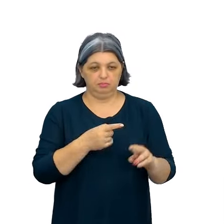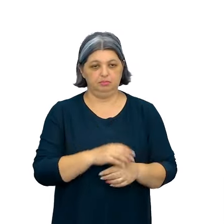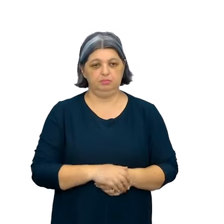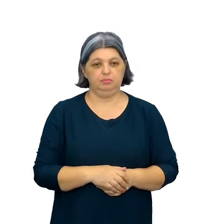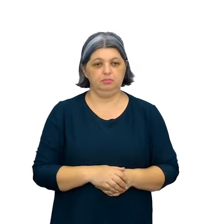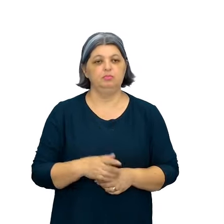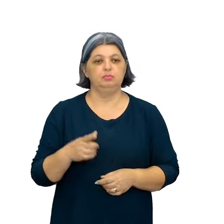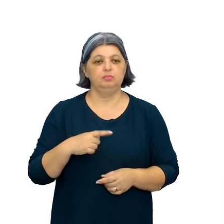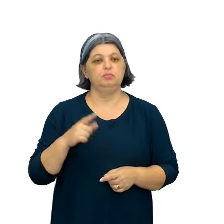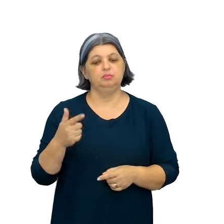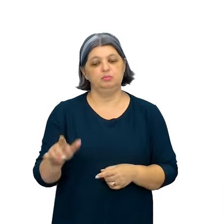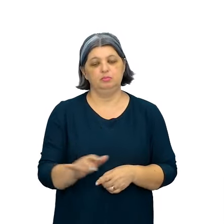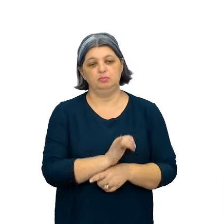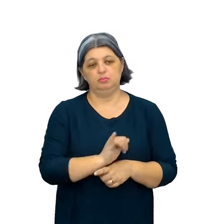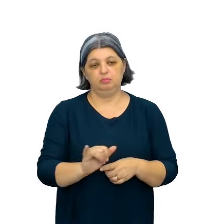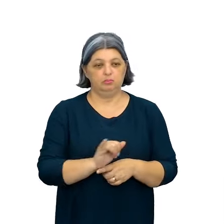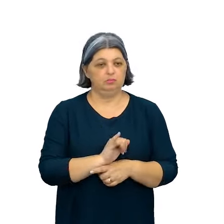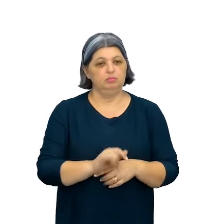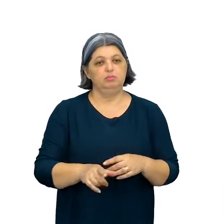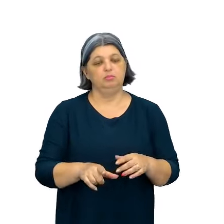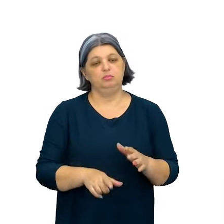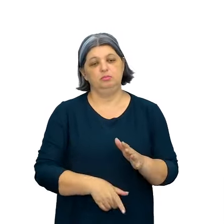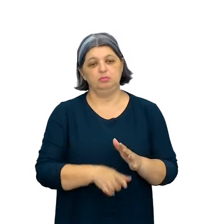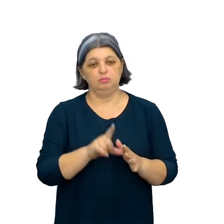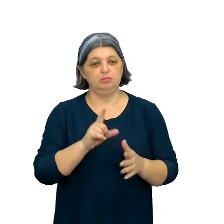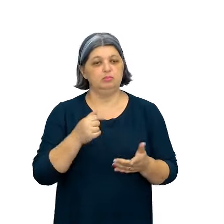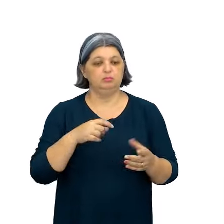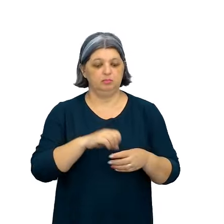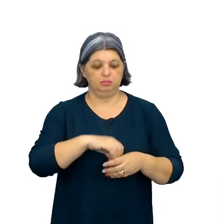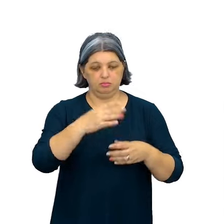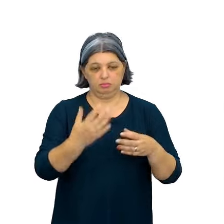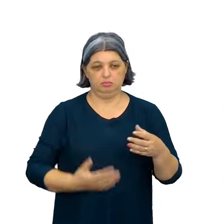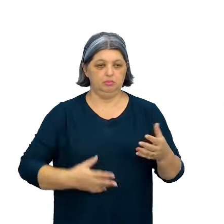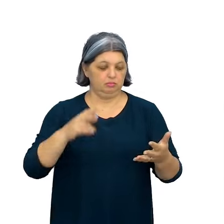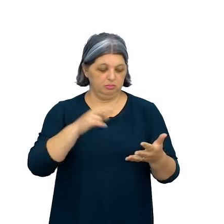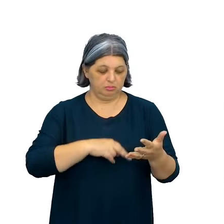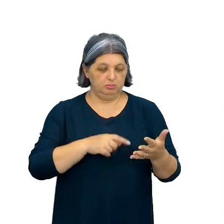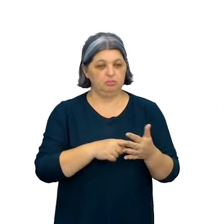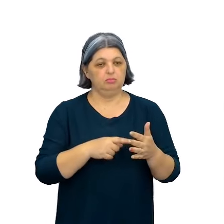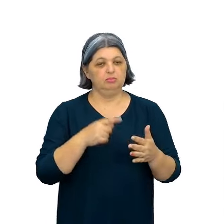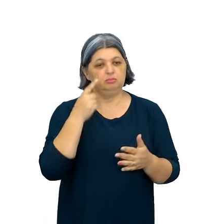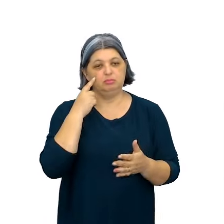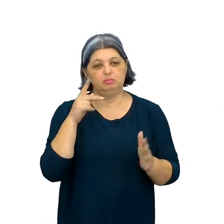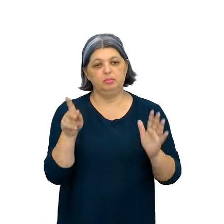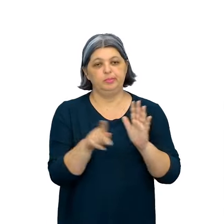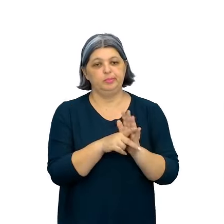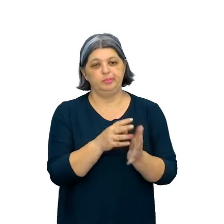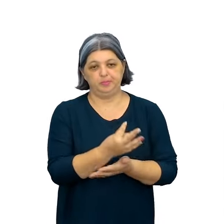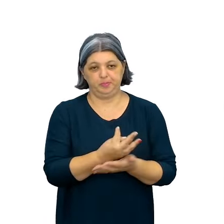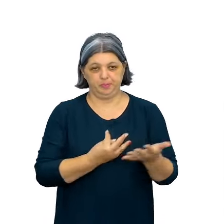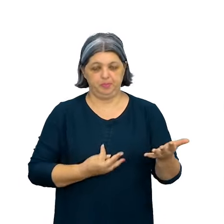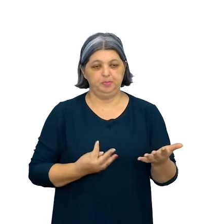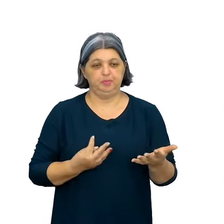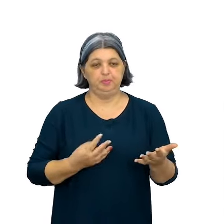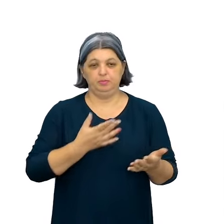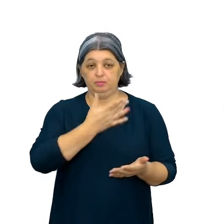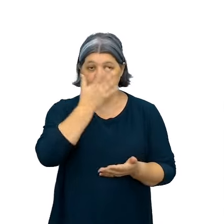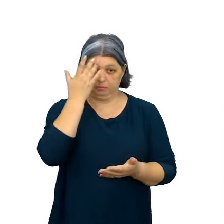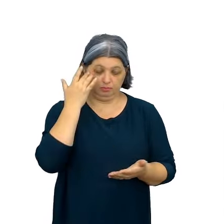é antecipação ou predição de conteúdos ou de propriedades do texto. O leitor,